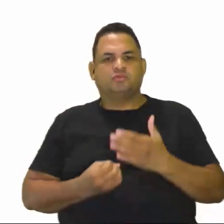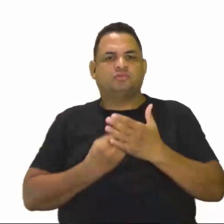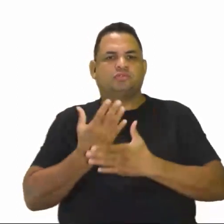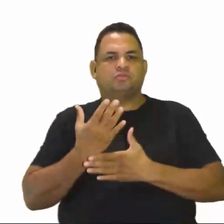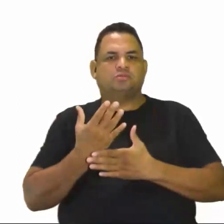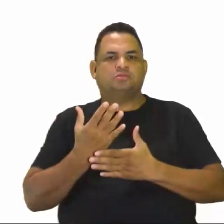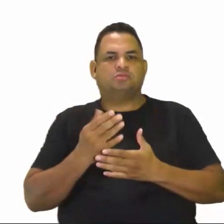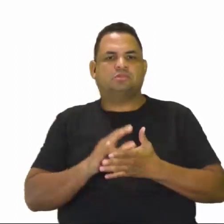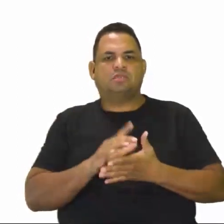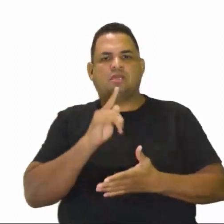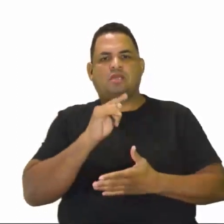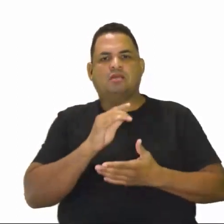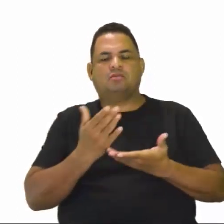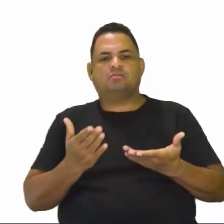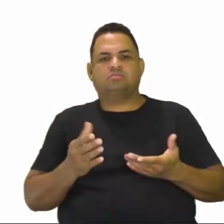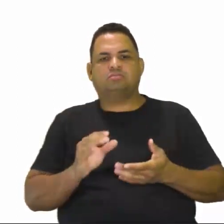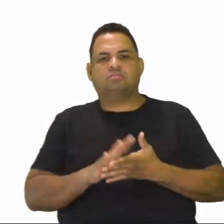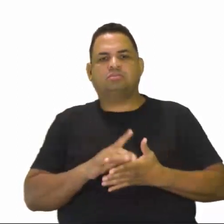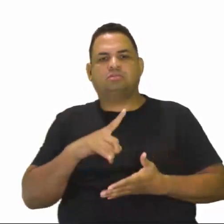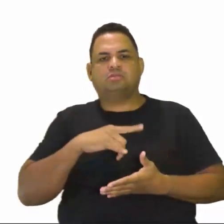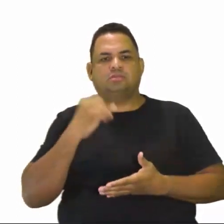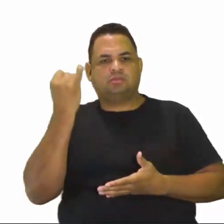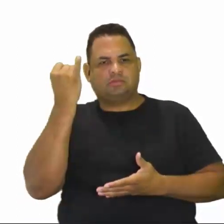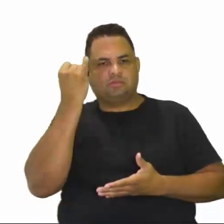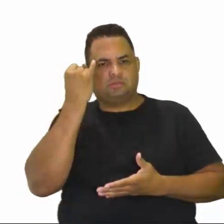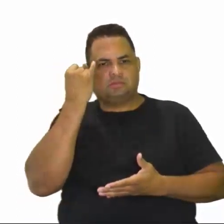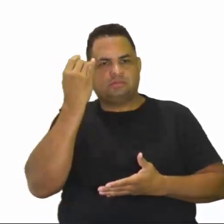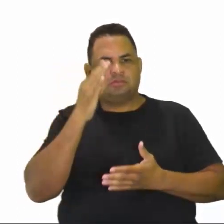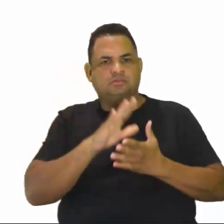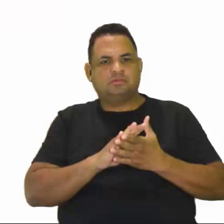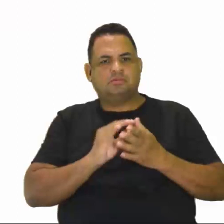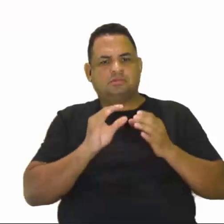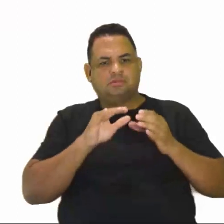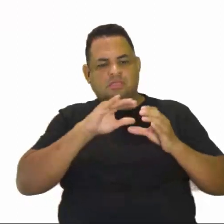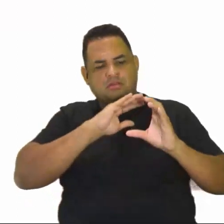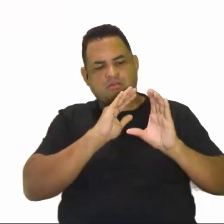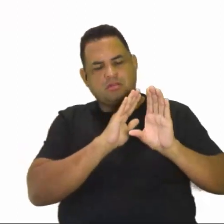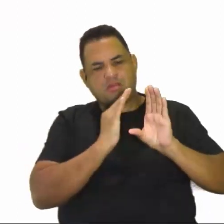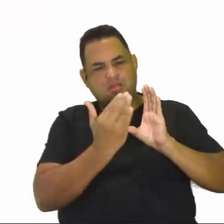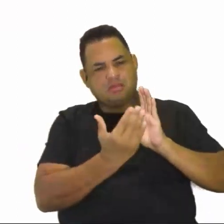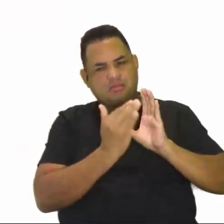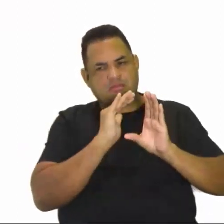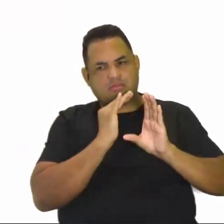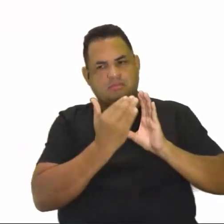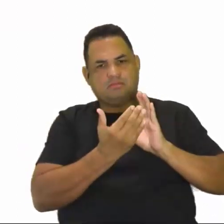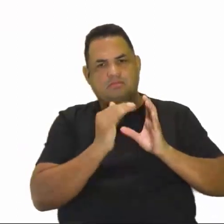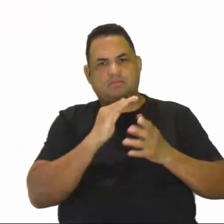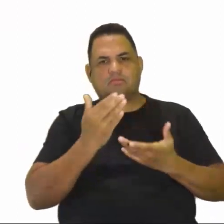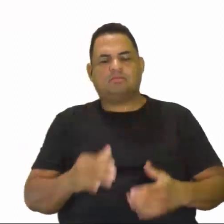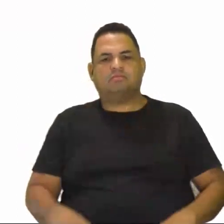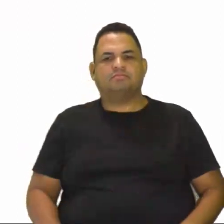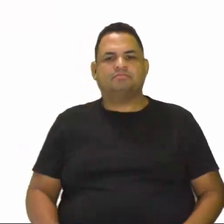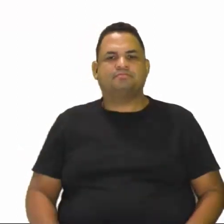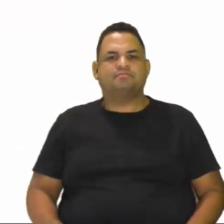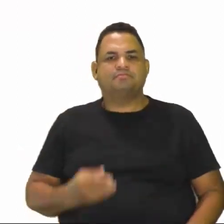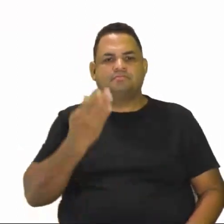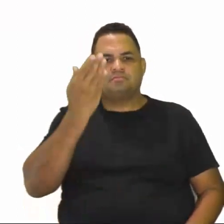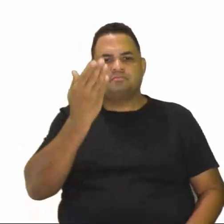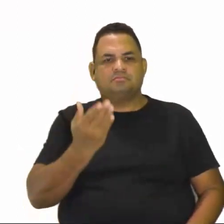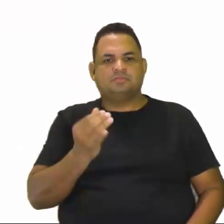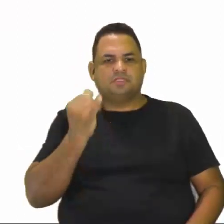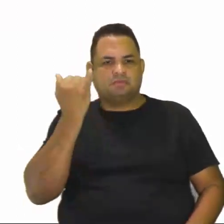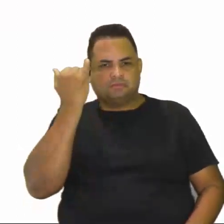água mineral e aí tem as informações que constam no rótulo desta água. E dentre